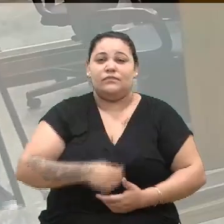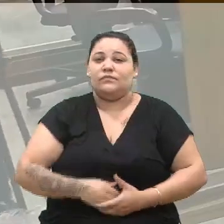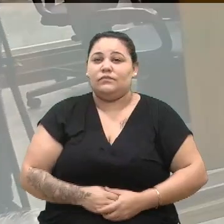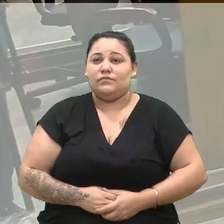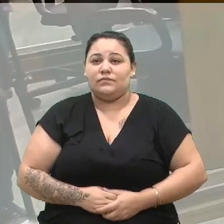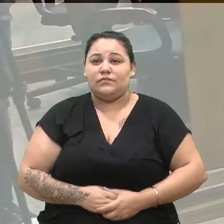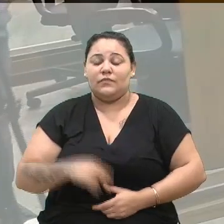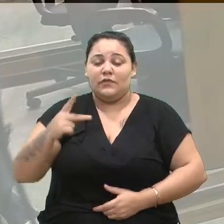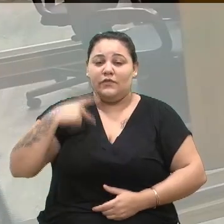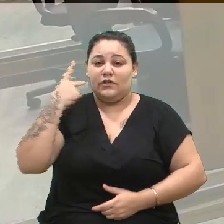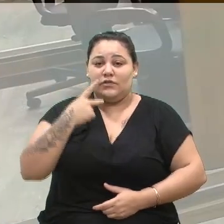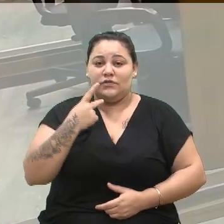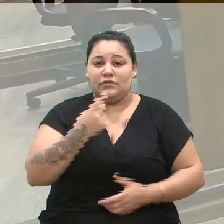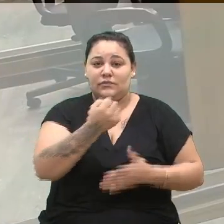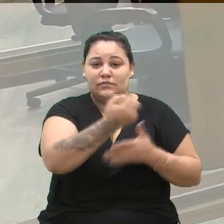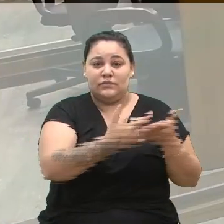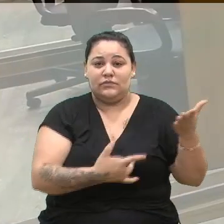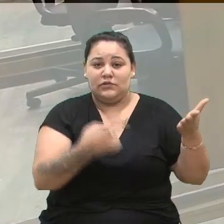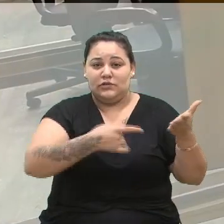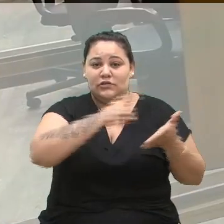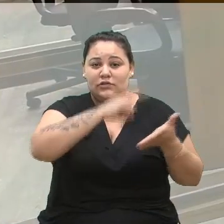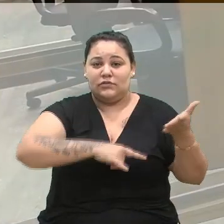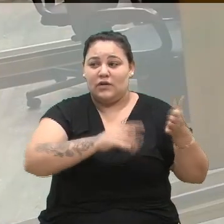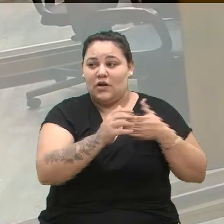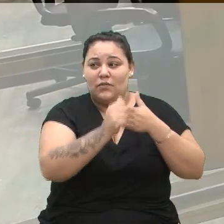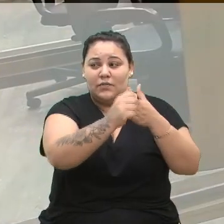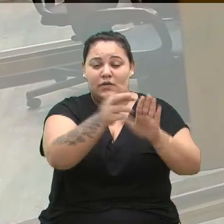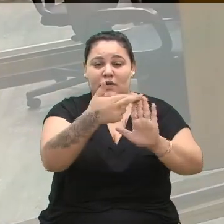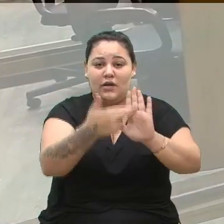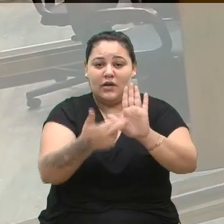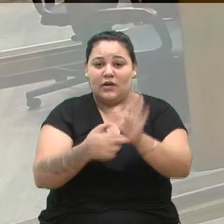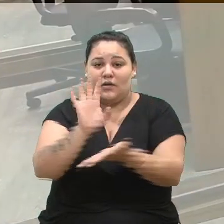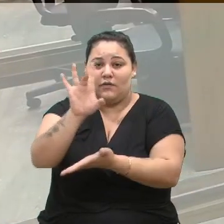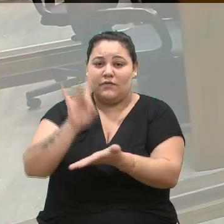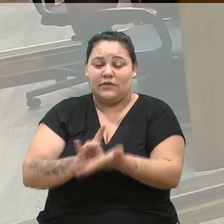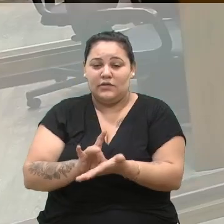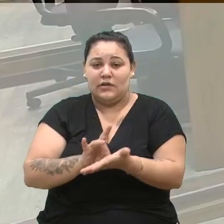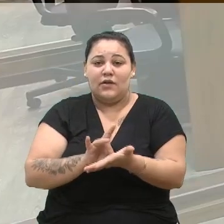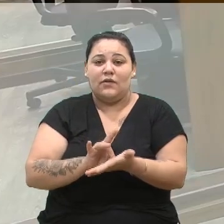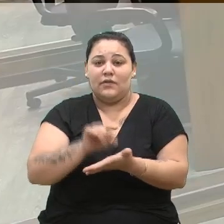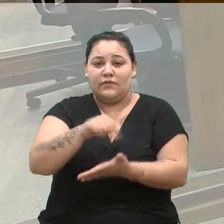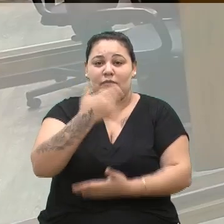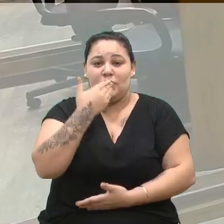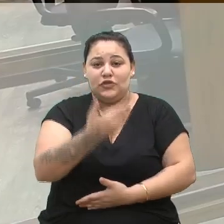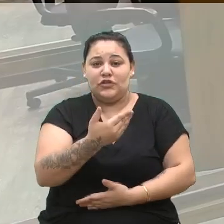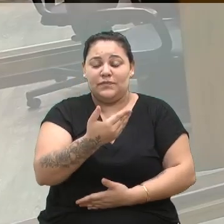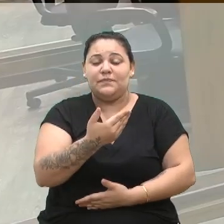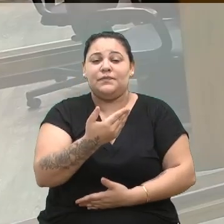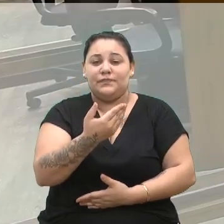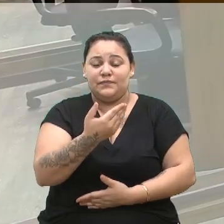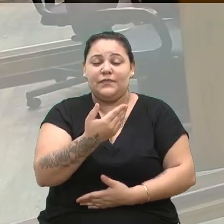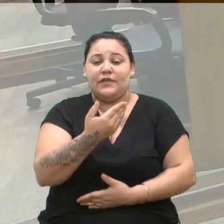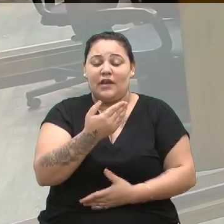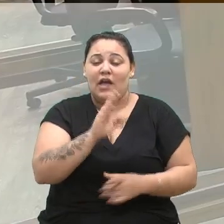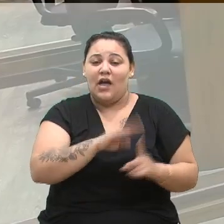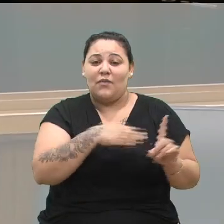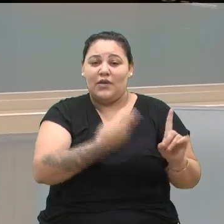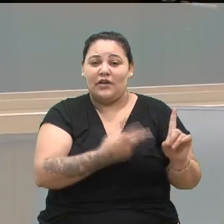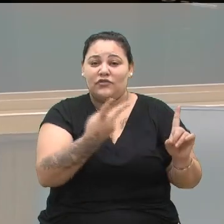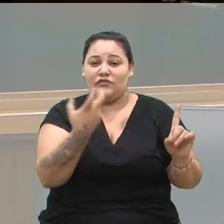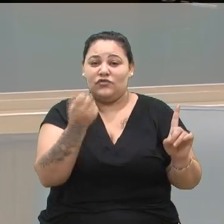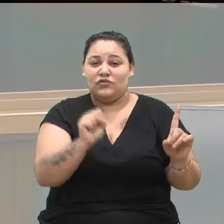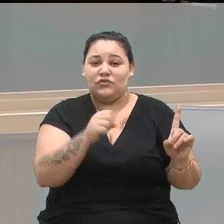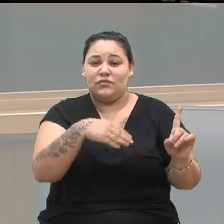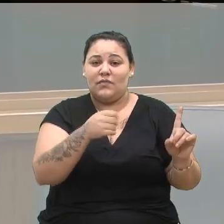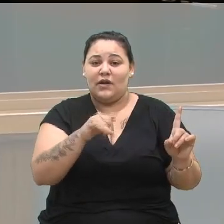Os vereadores que o presente subscreve, observadas as normas regimentais, solicitam a realização de sessão solene no dia 28 de maio